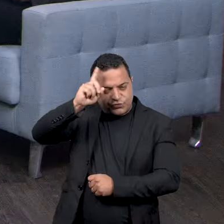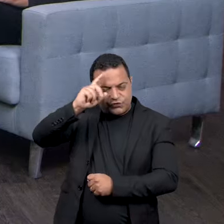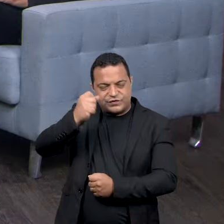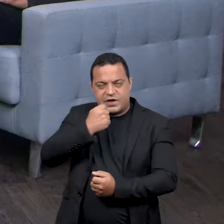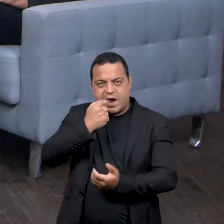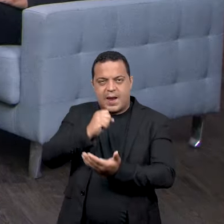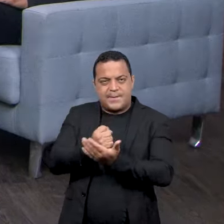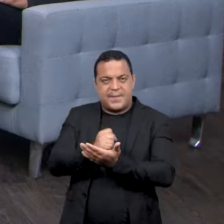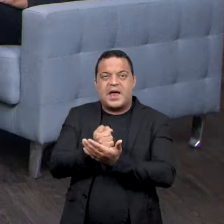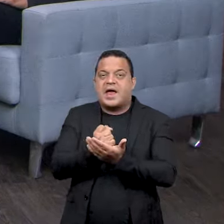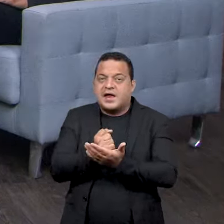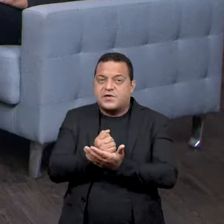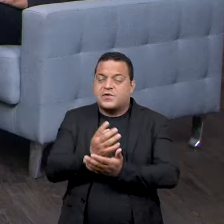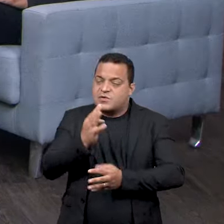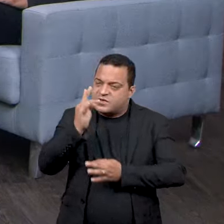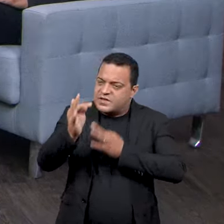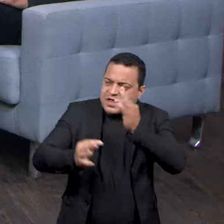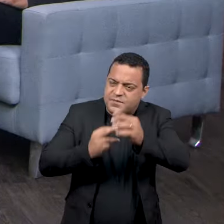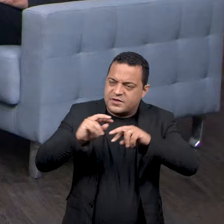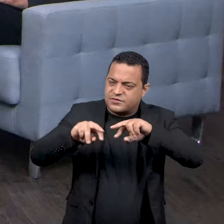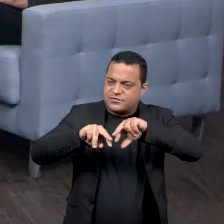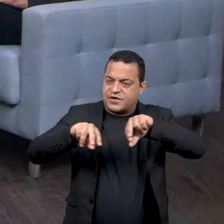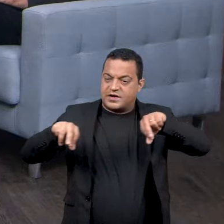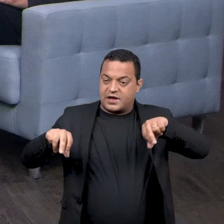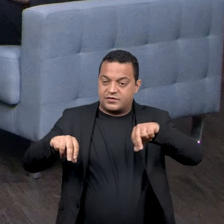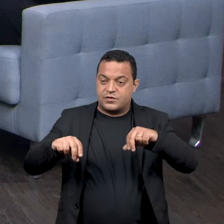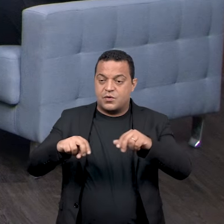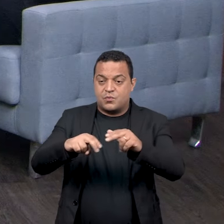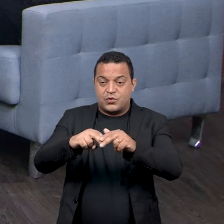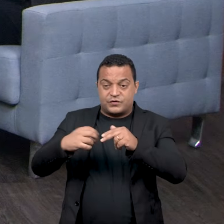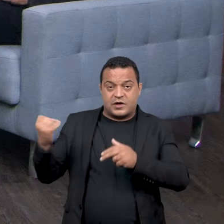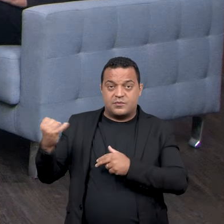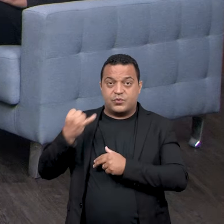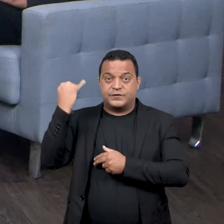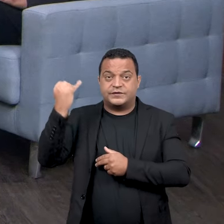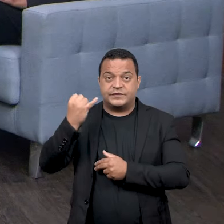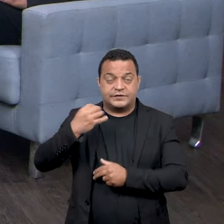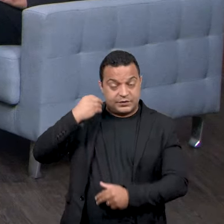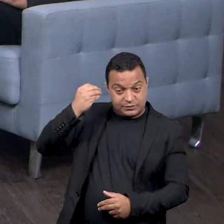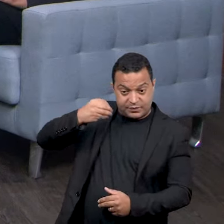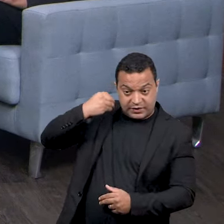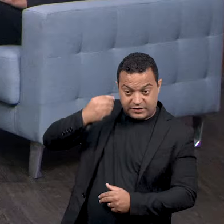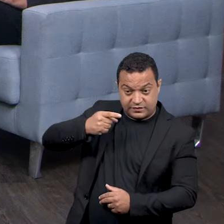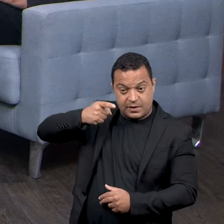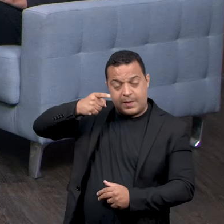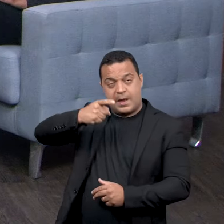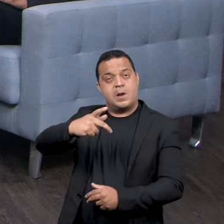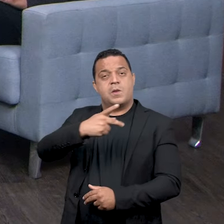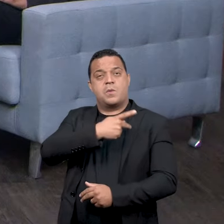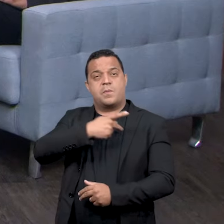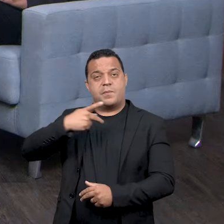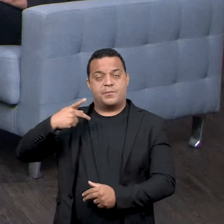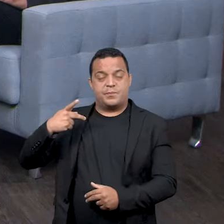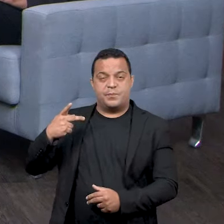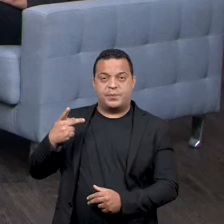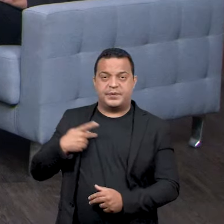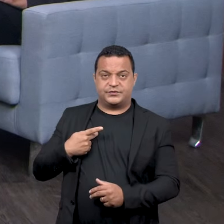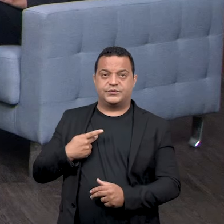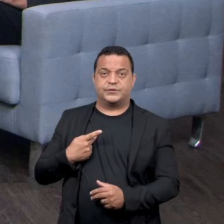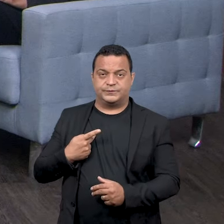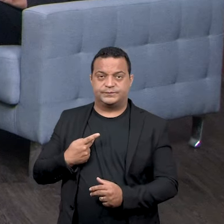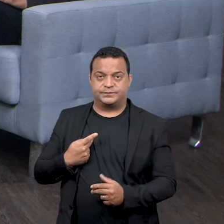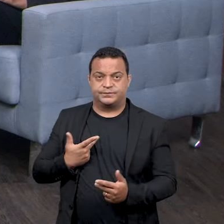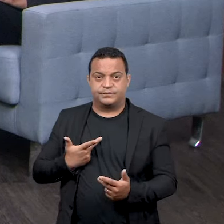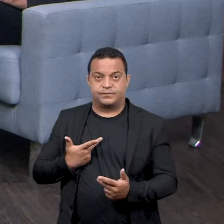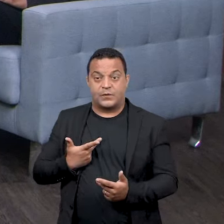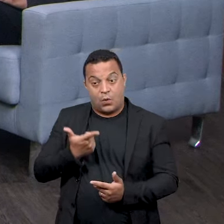pastor Winston, então, pôde falar um pouco daquilo que é a sua experiência na sua área profissional. E